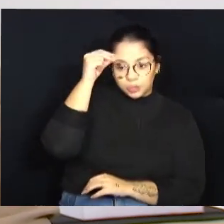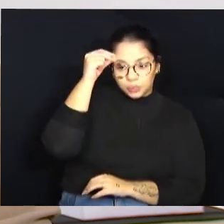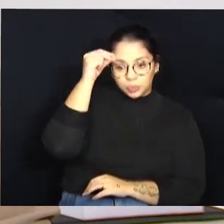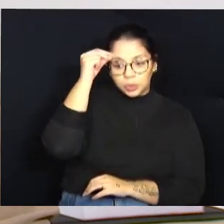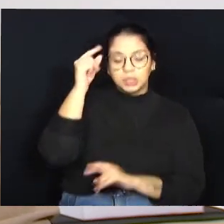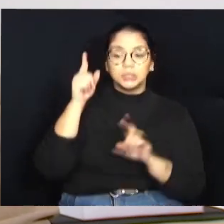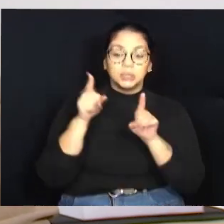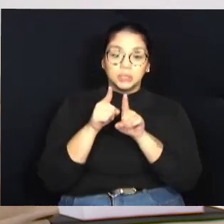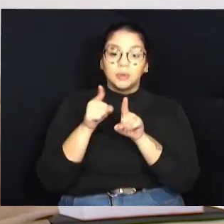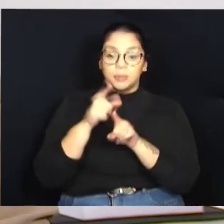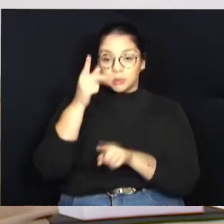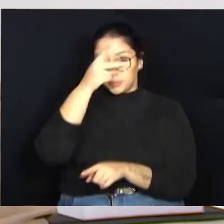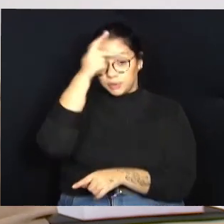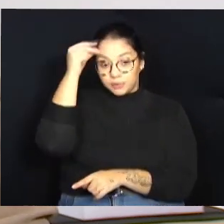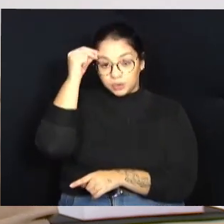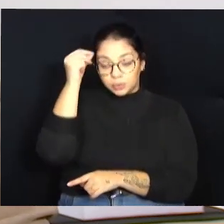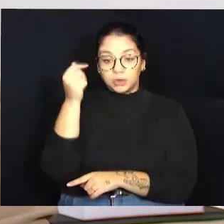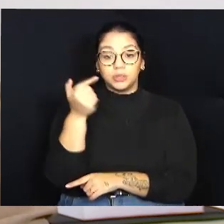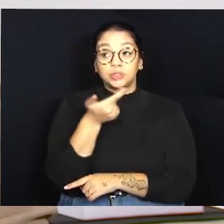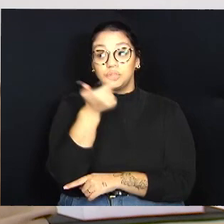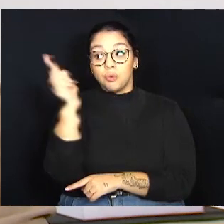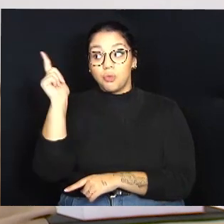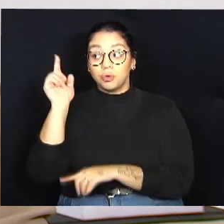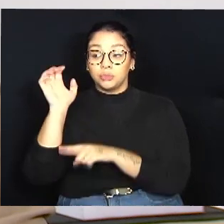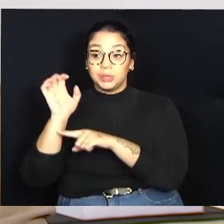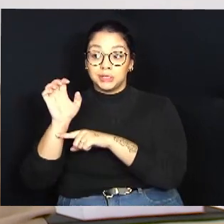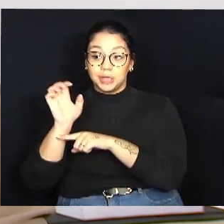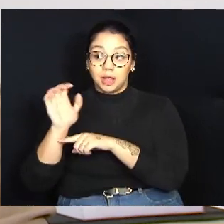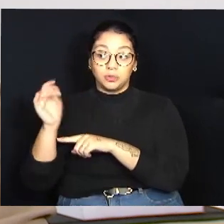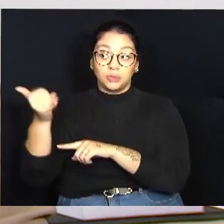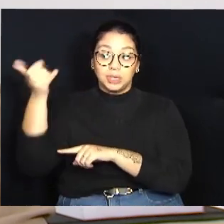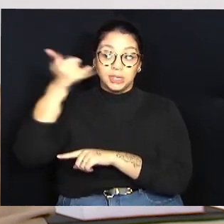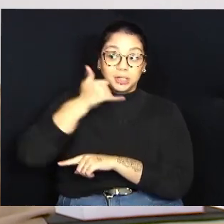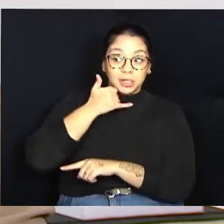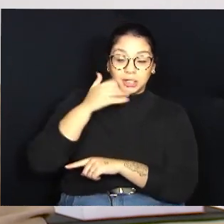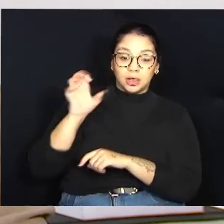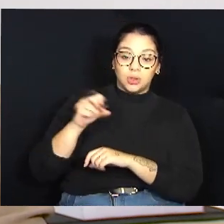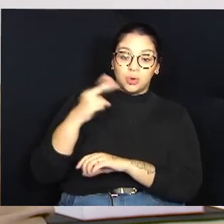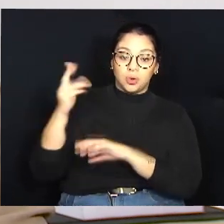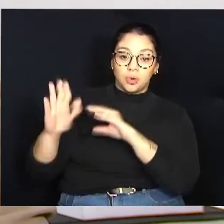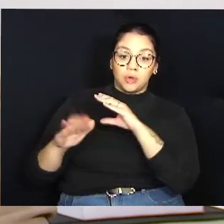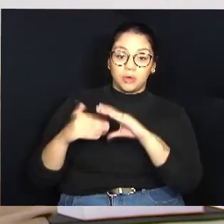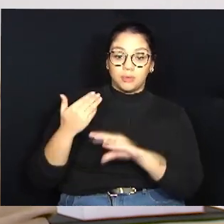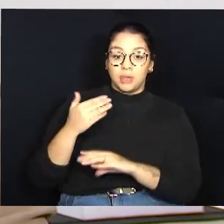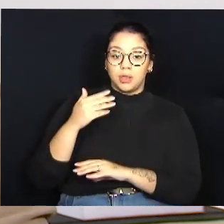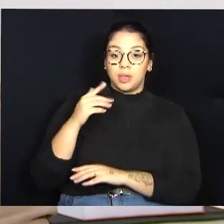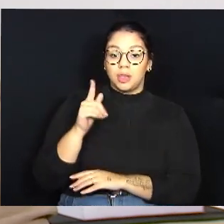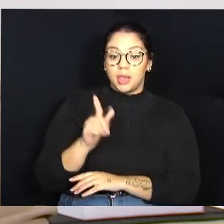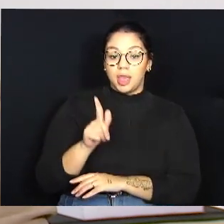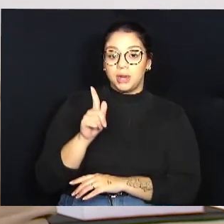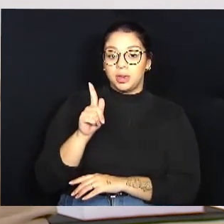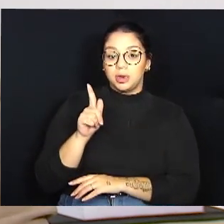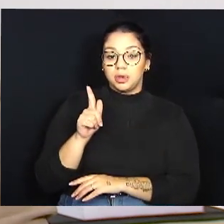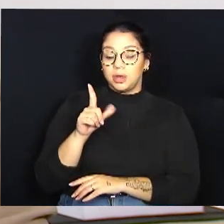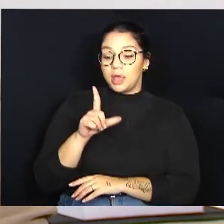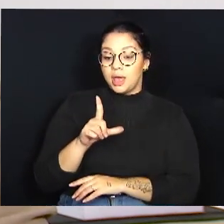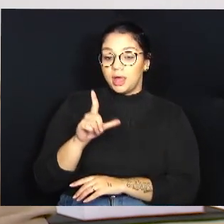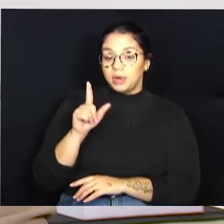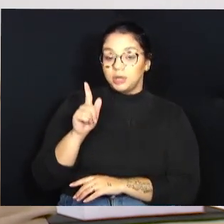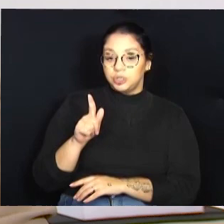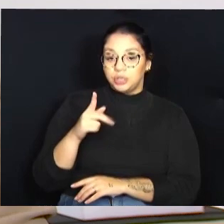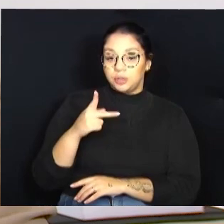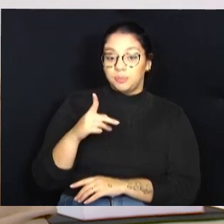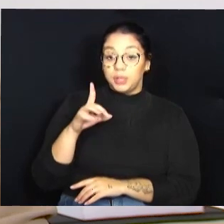prefeituras às vezes e inclusive até de outros estados às vezes ligam aqui ou manda e-mail no nosso e-mail da